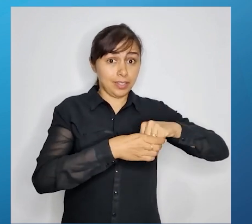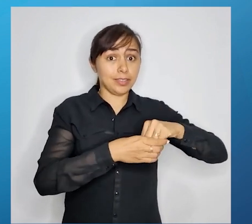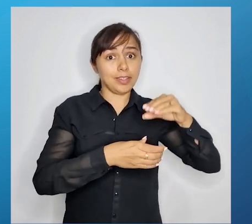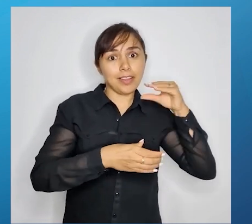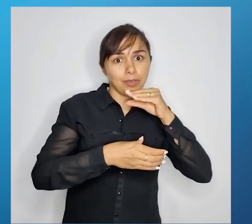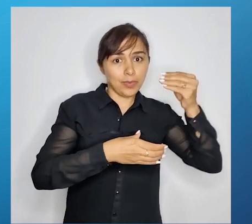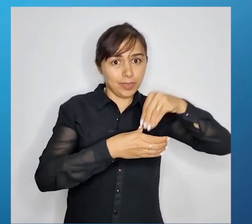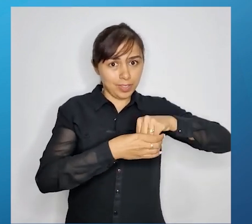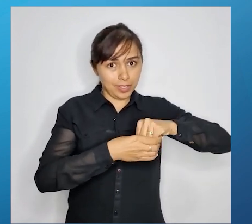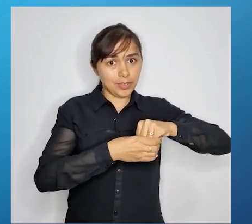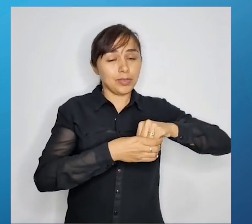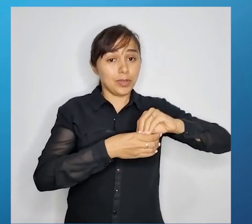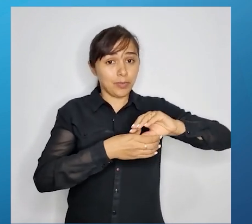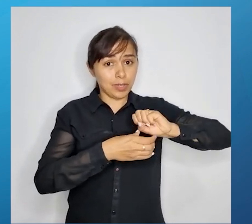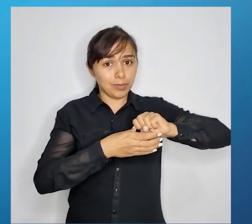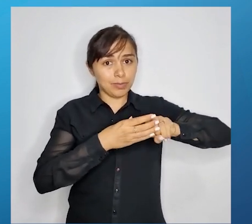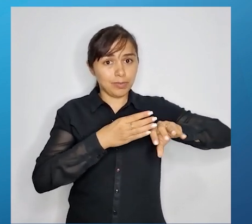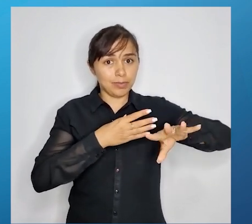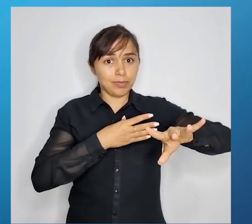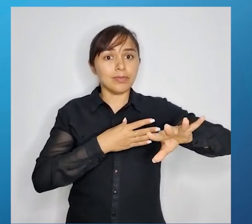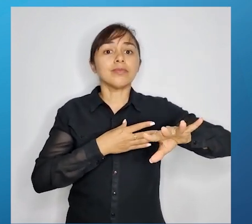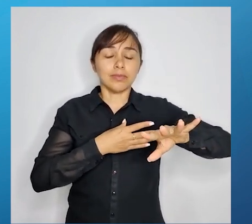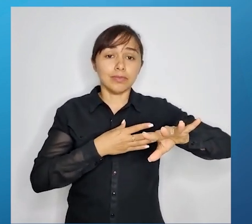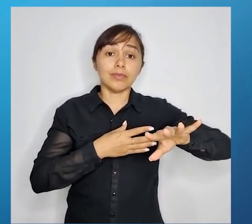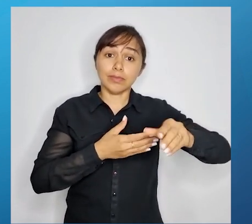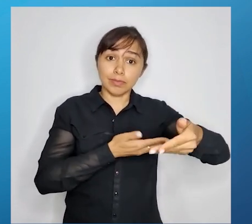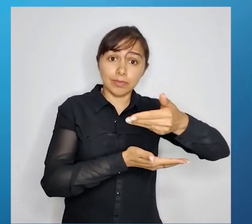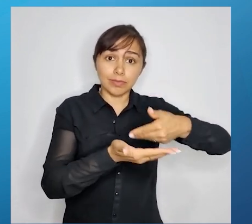a grandeza física que mede essa transferência.